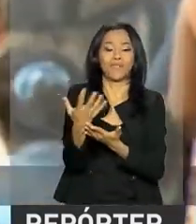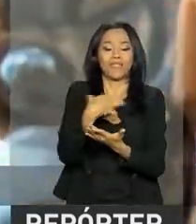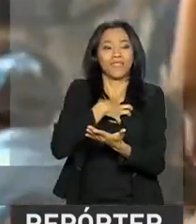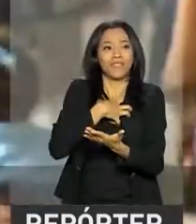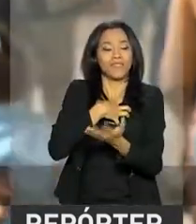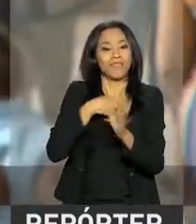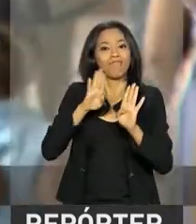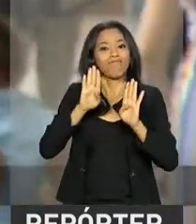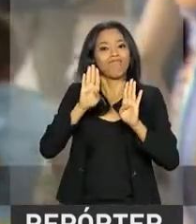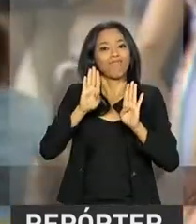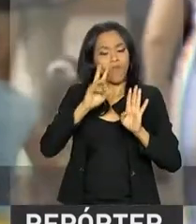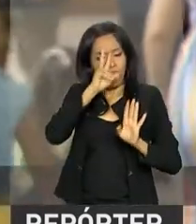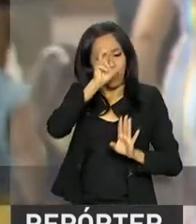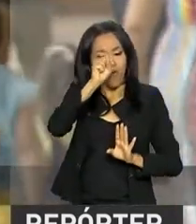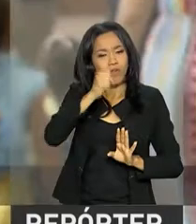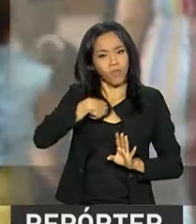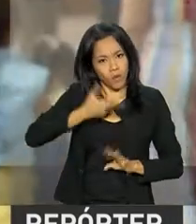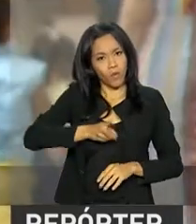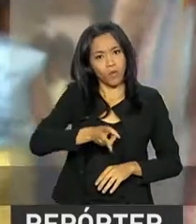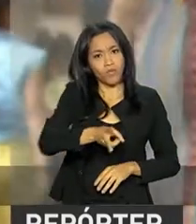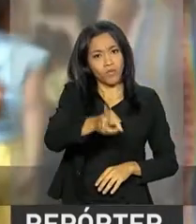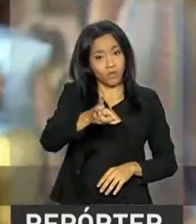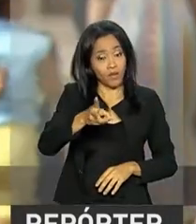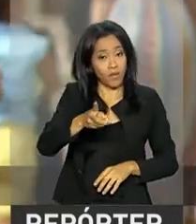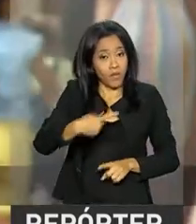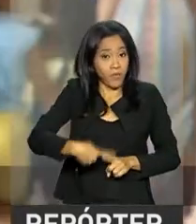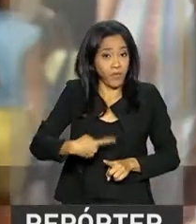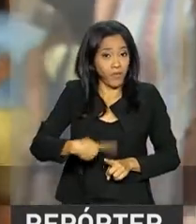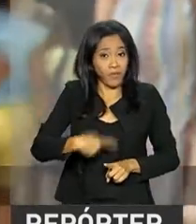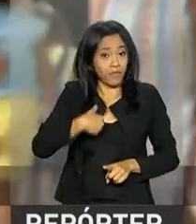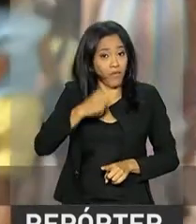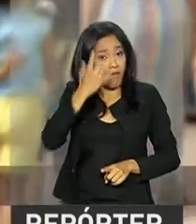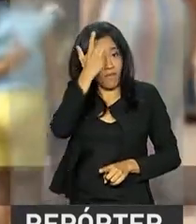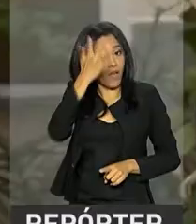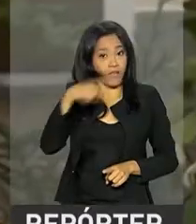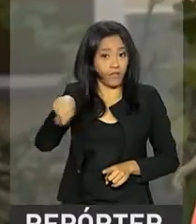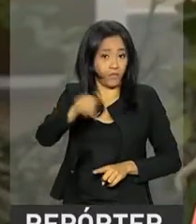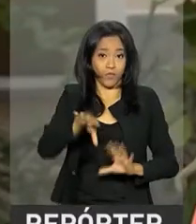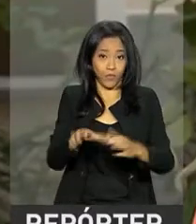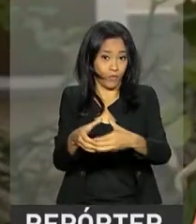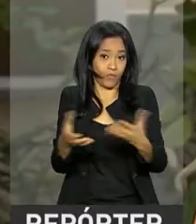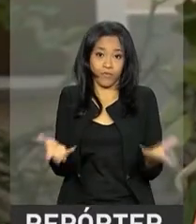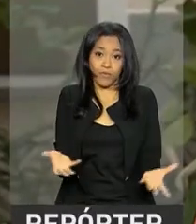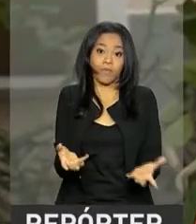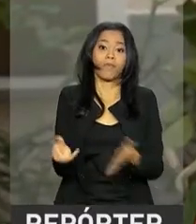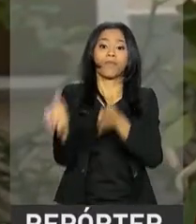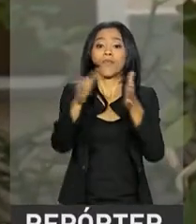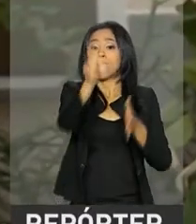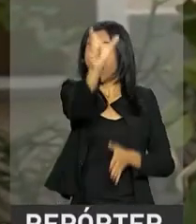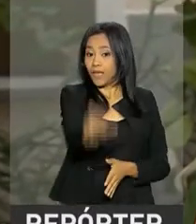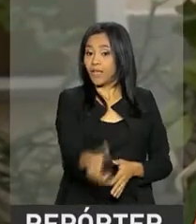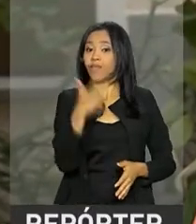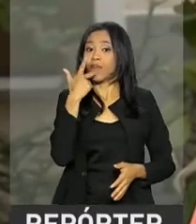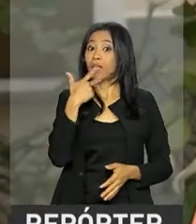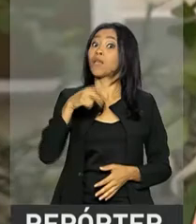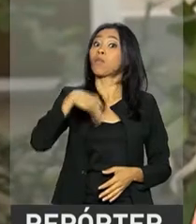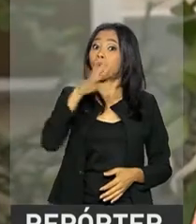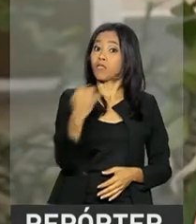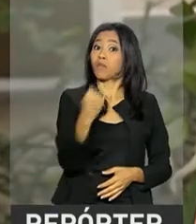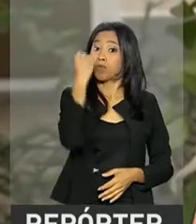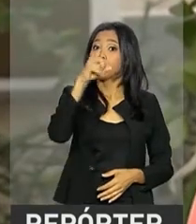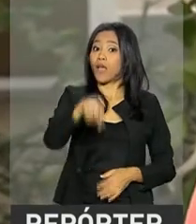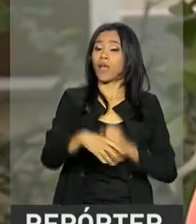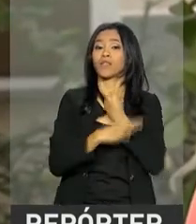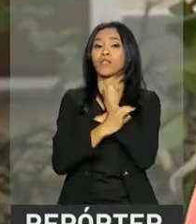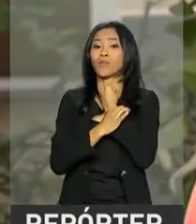com força para continuar, porque não ha sido fácil para elas. Para Robert, o mais importante é a segurança